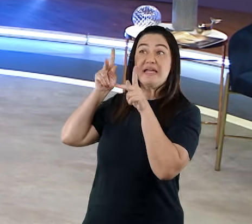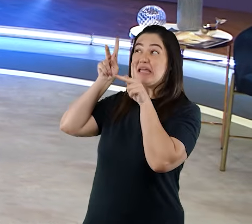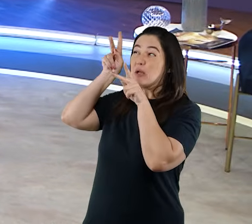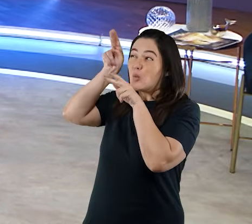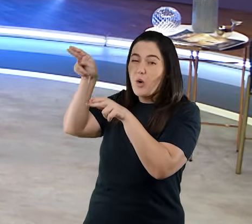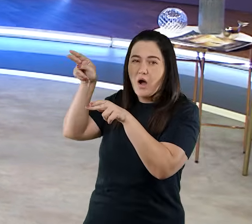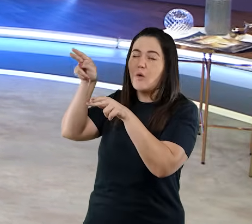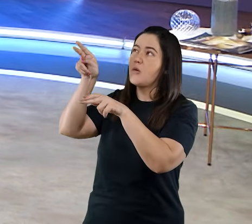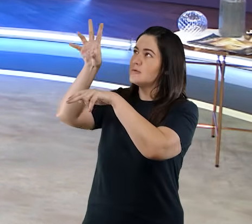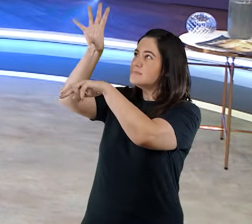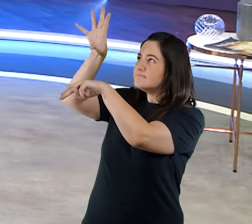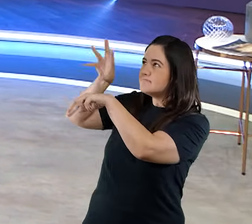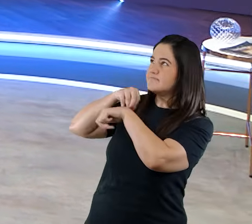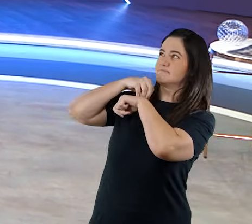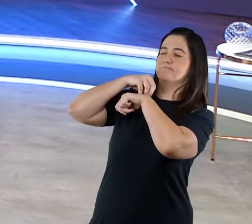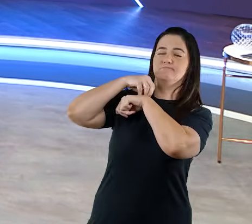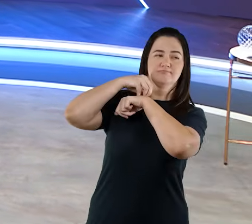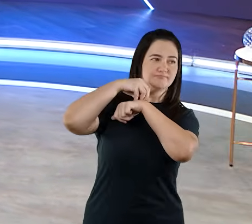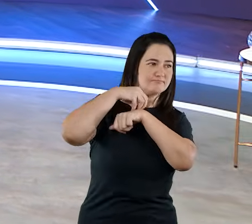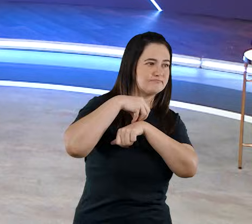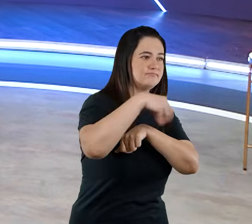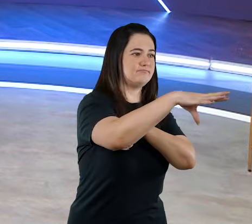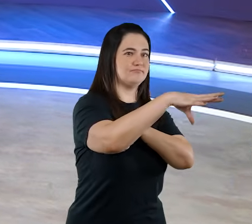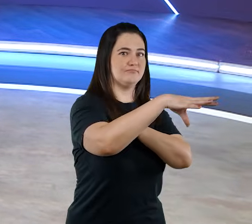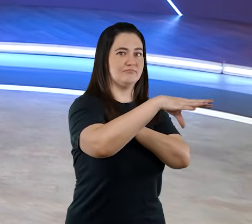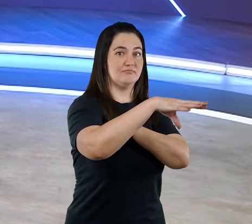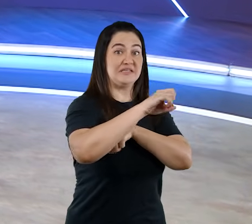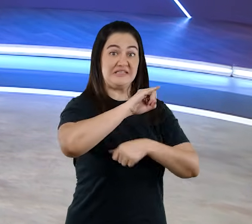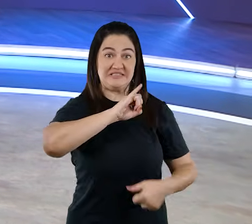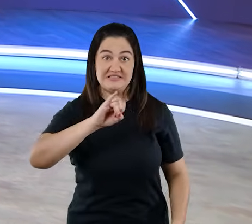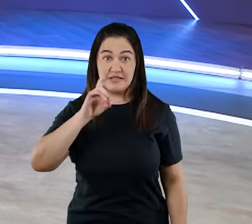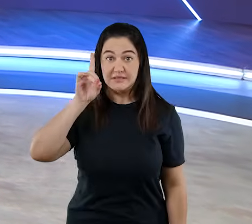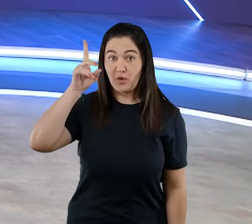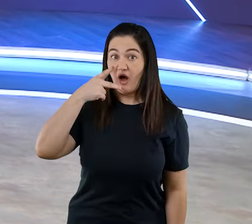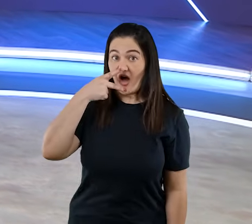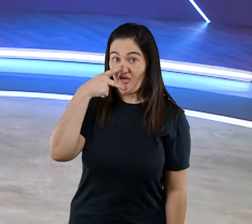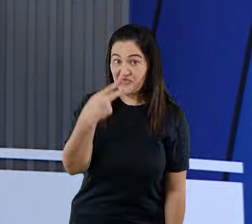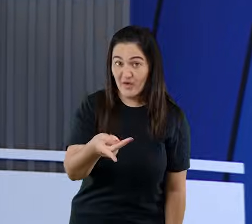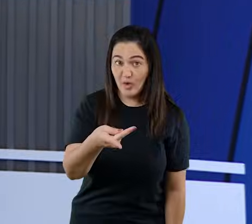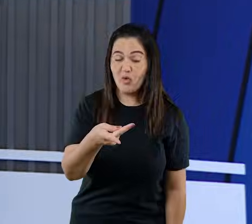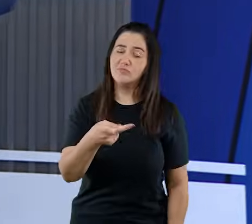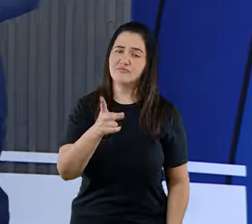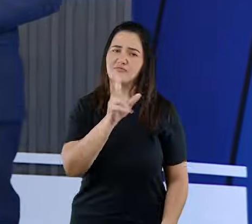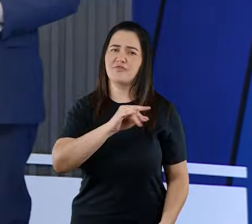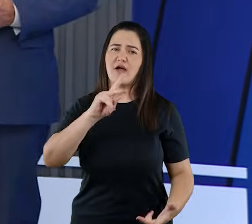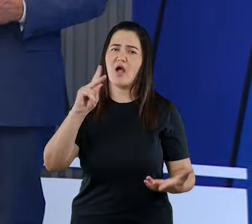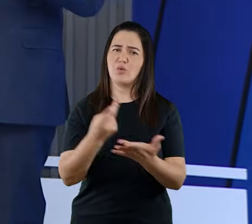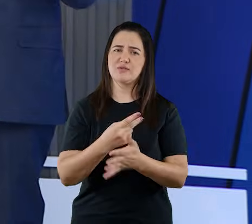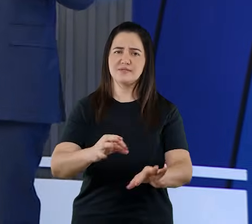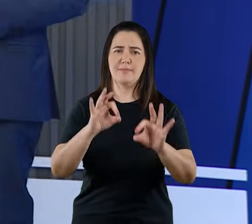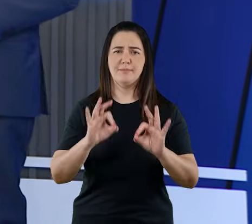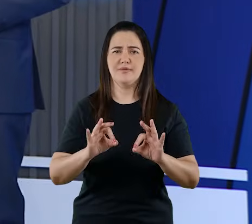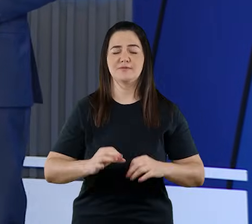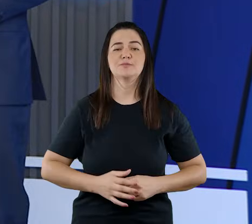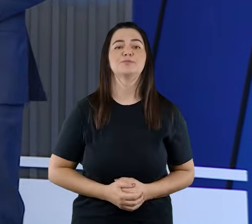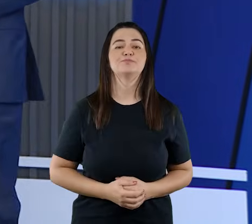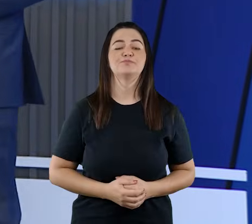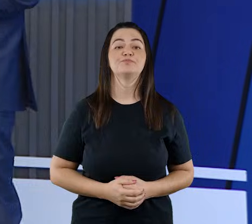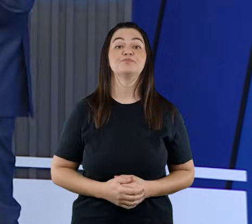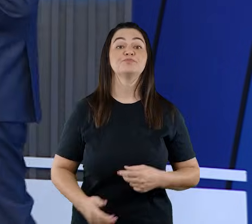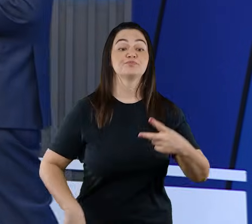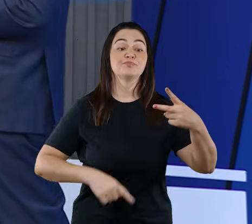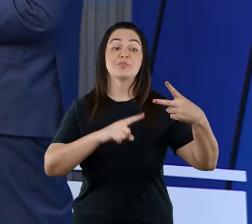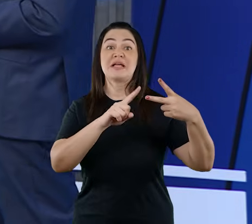conjecturas, mas Deus trabalha sempre com claras afirmações. Uma outra característica do